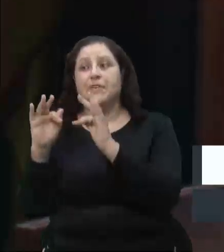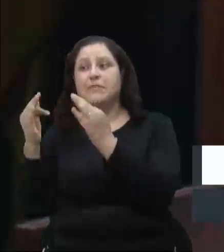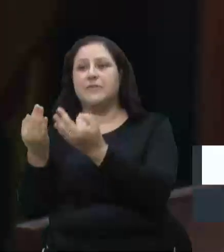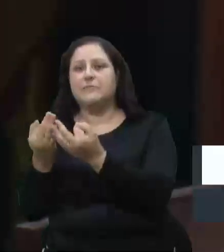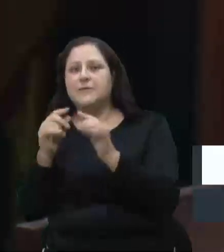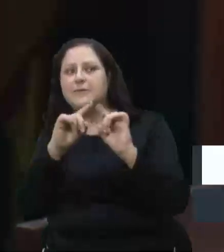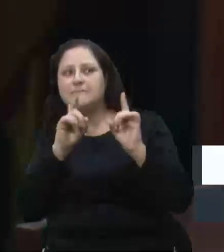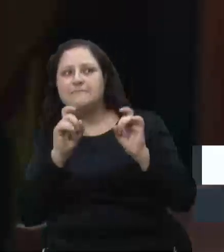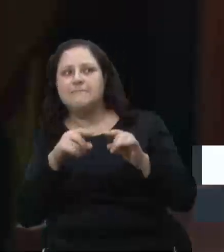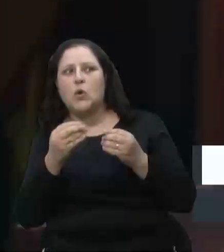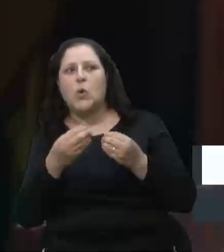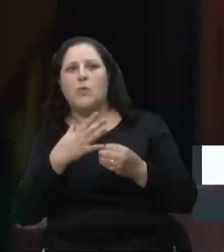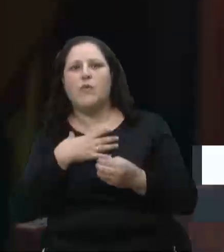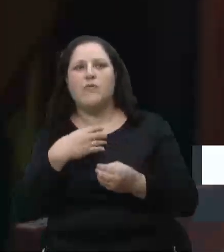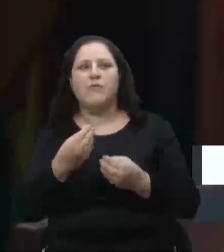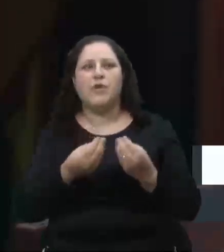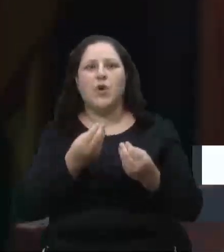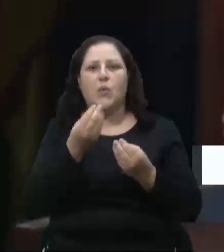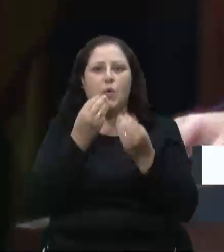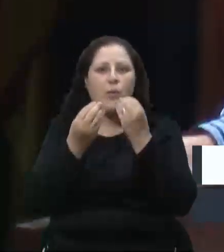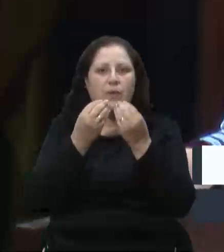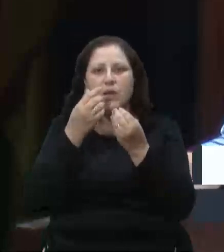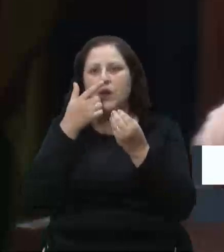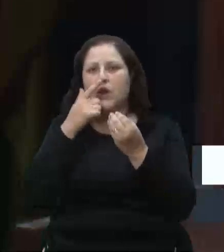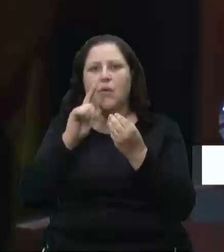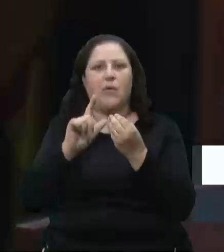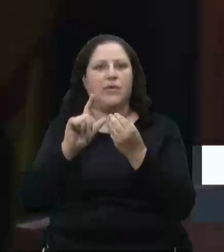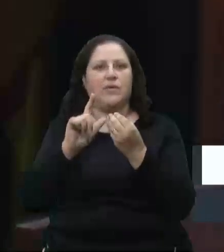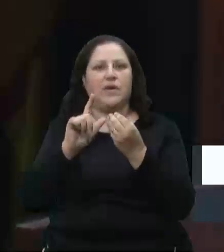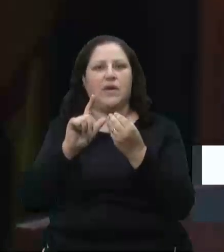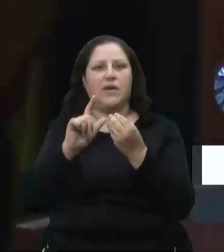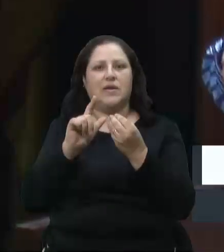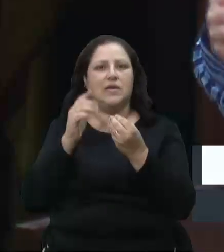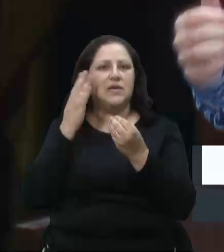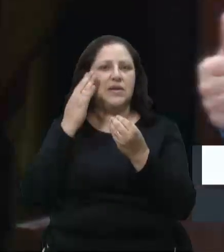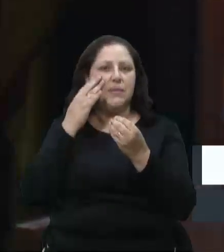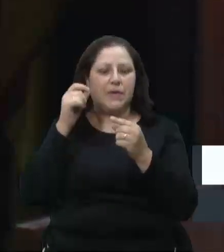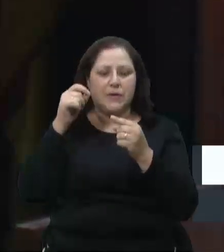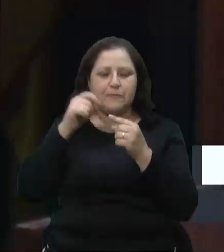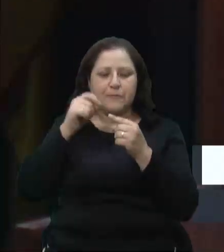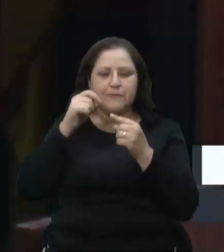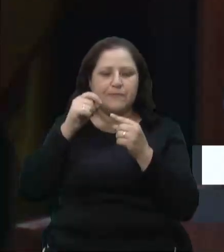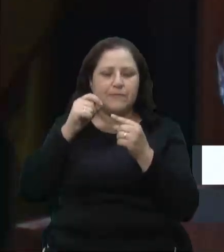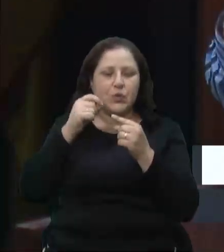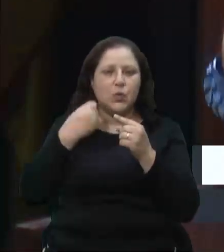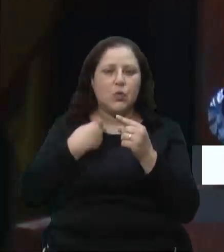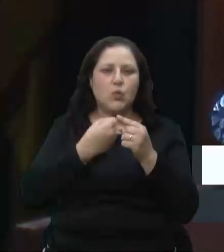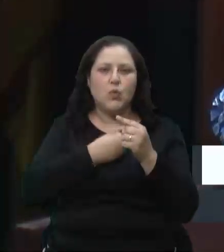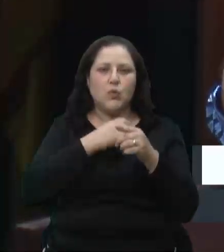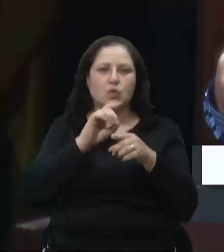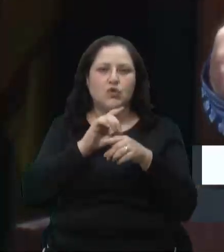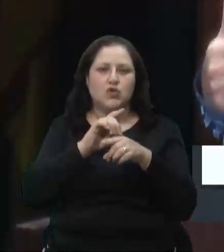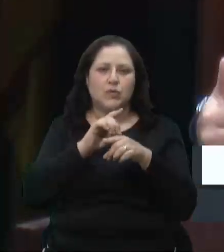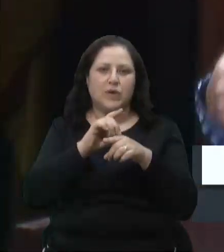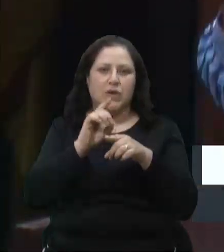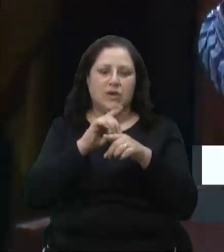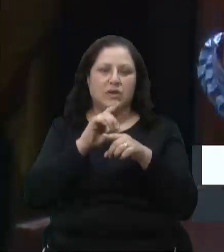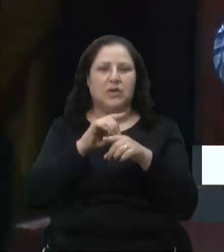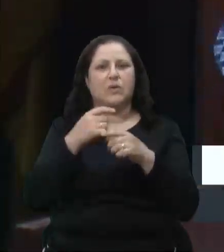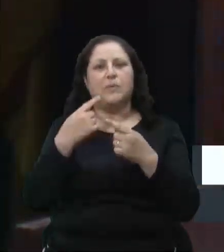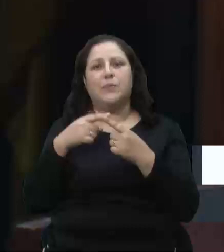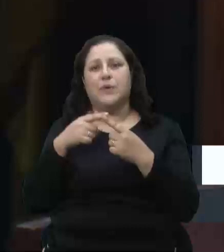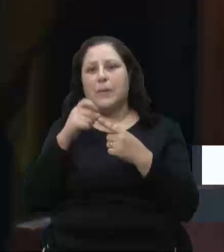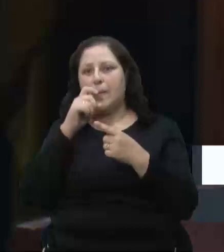familiares não sabem como é que a criança está naquele momento e não conseguem fazer essa medição, E aí alguns pais precisam parar de trabalhar porque eles precisam ir à